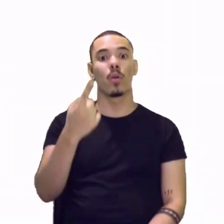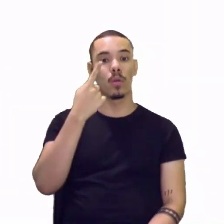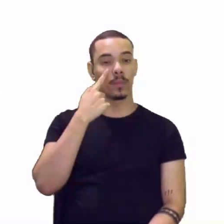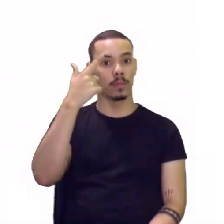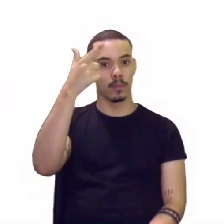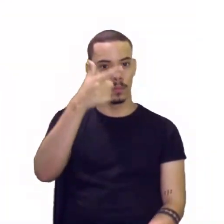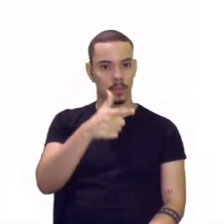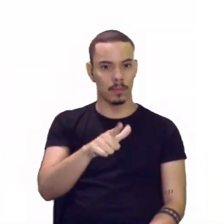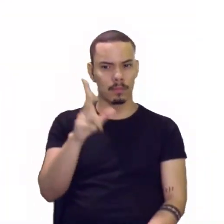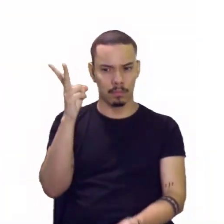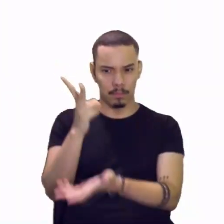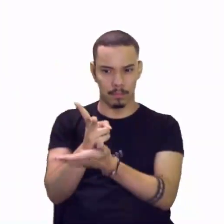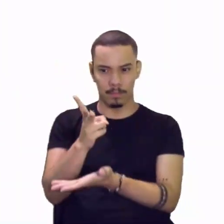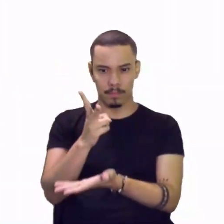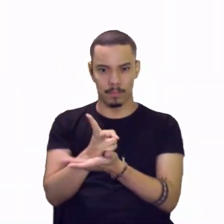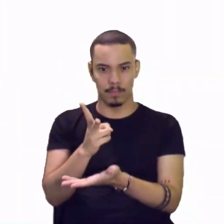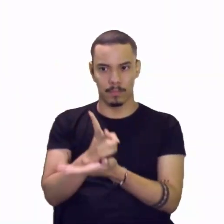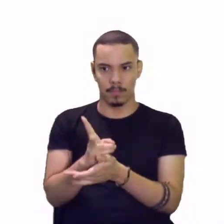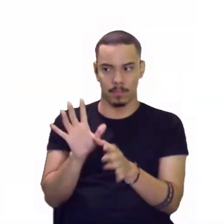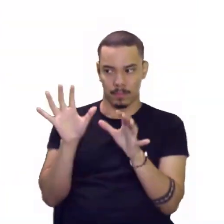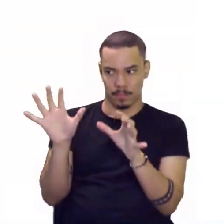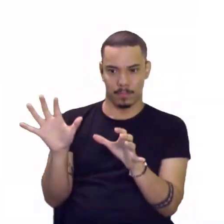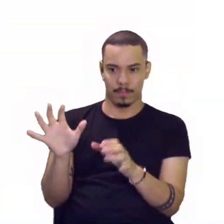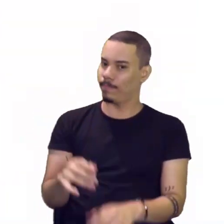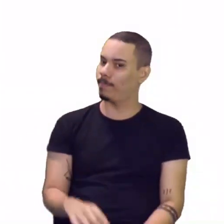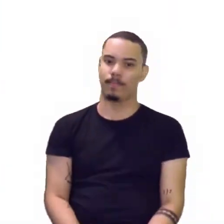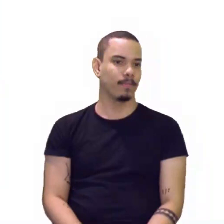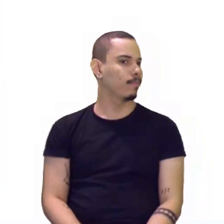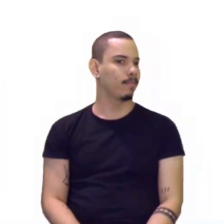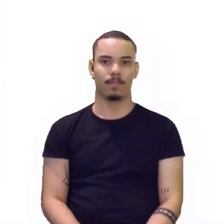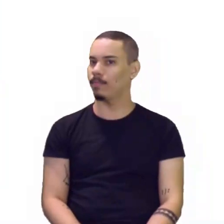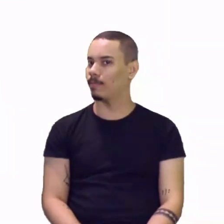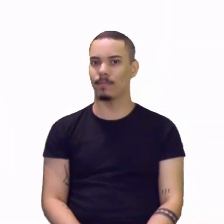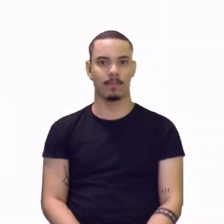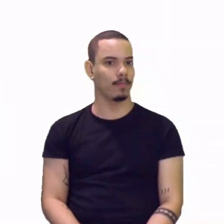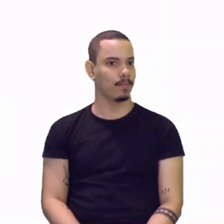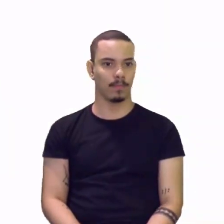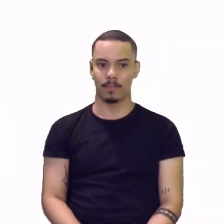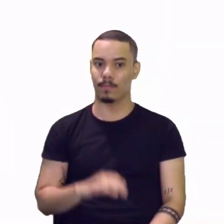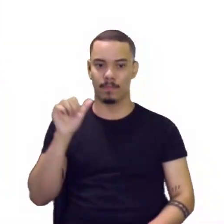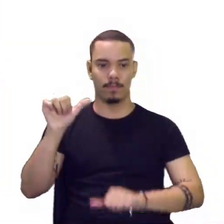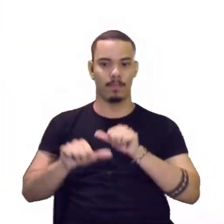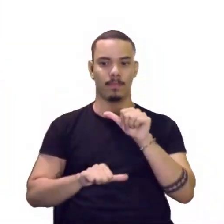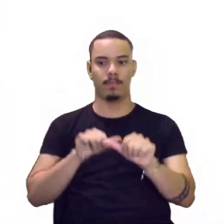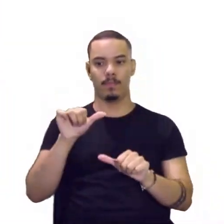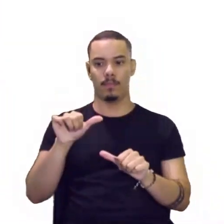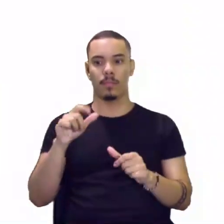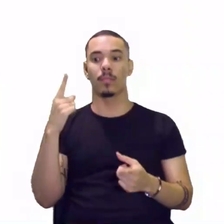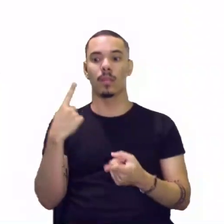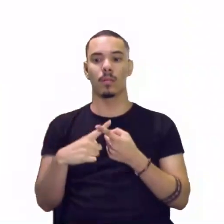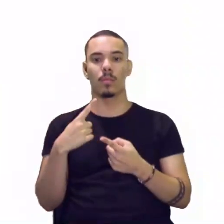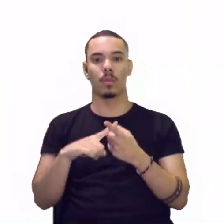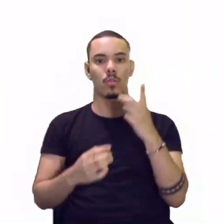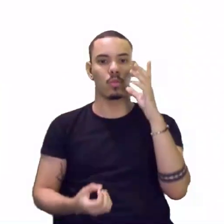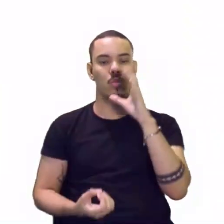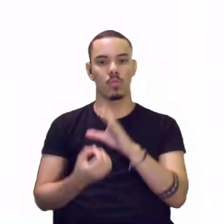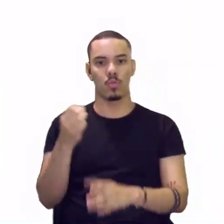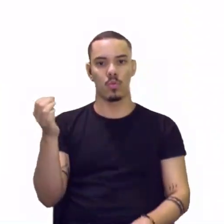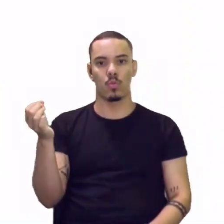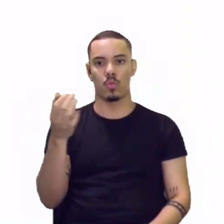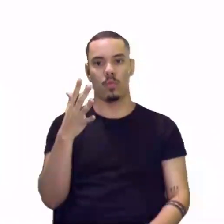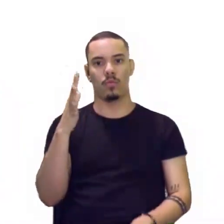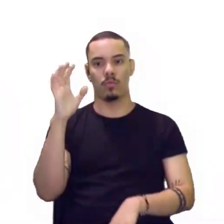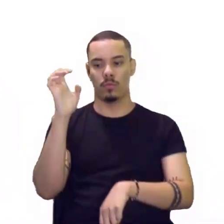nem sempre, por exemplo, nós tivemos essa regionalização. Sim. Né, sim. professor Jorge? Isso. Porque surgiram novos